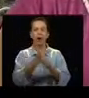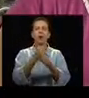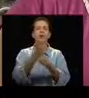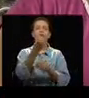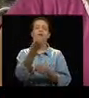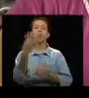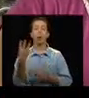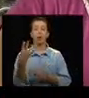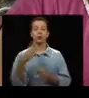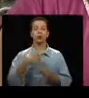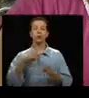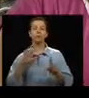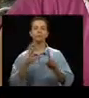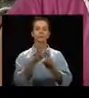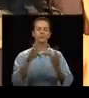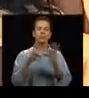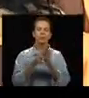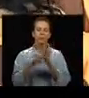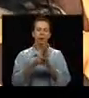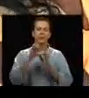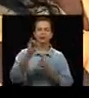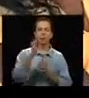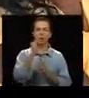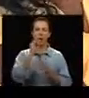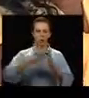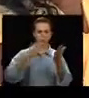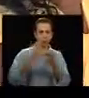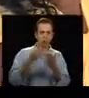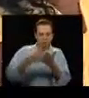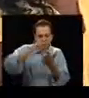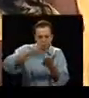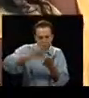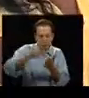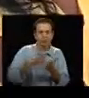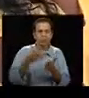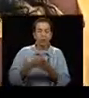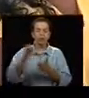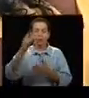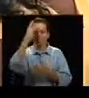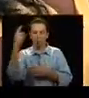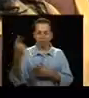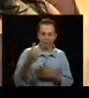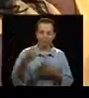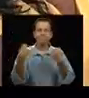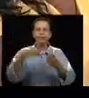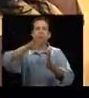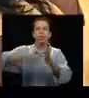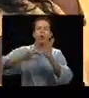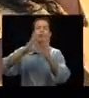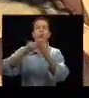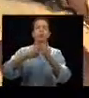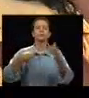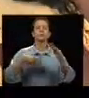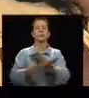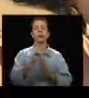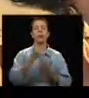em 64, quando houve o golpe. E quem estivesse naquela escola estudando, quando viesse, aí